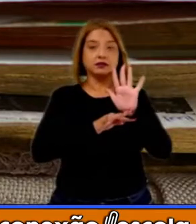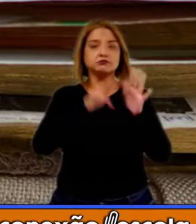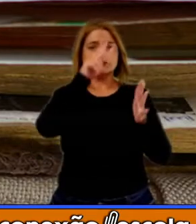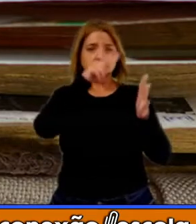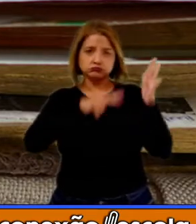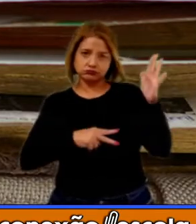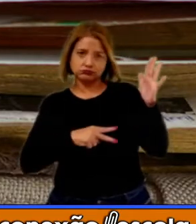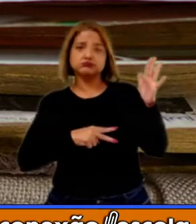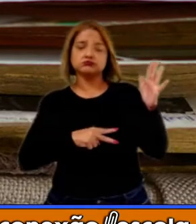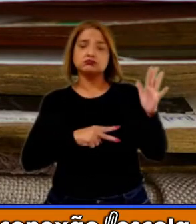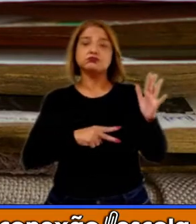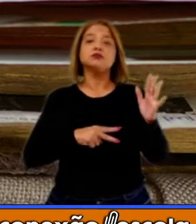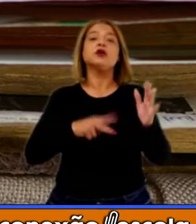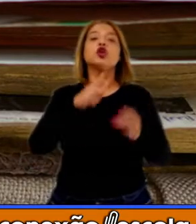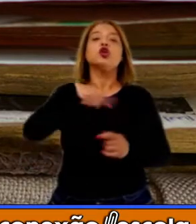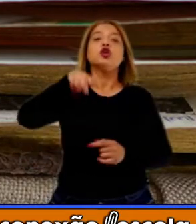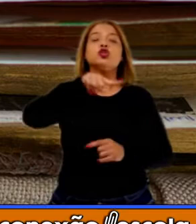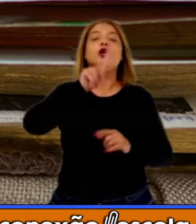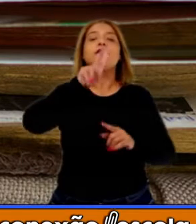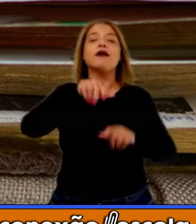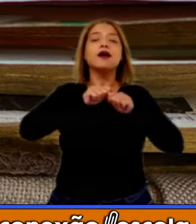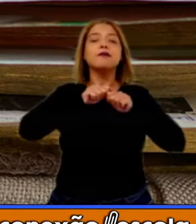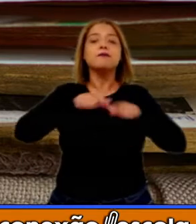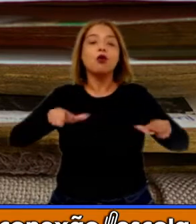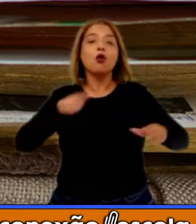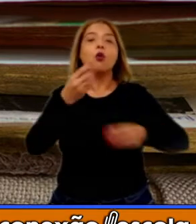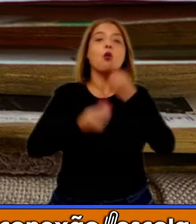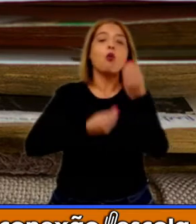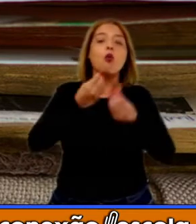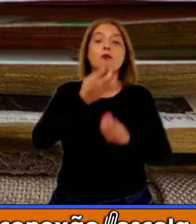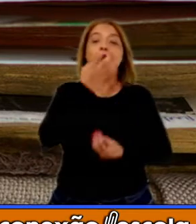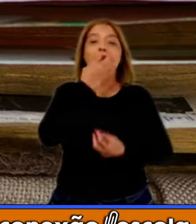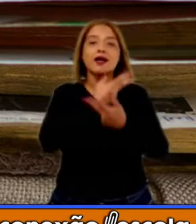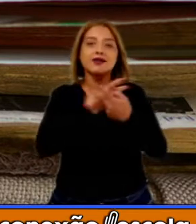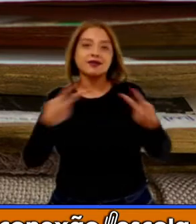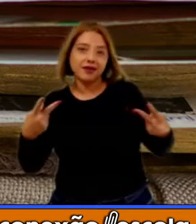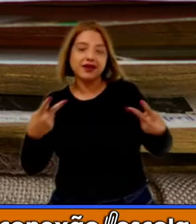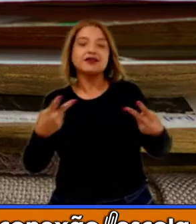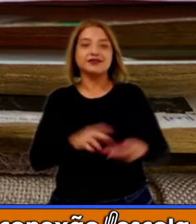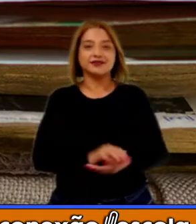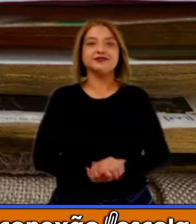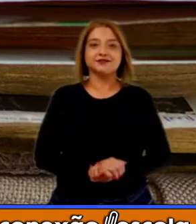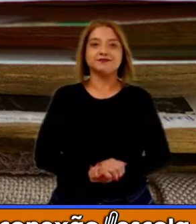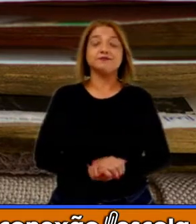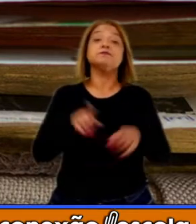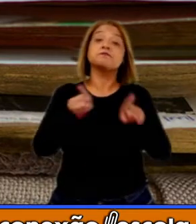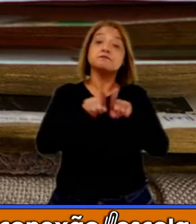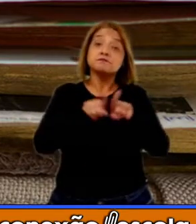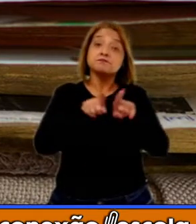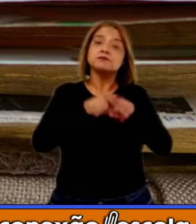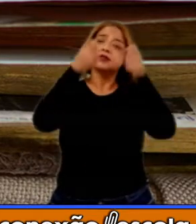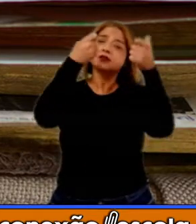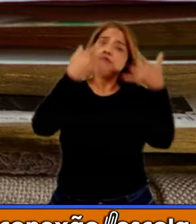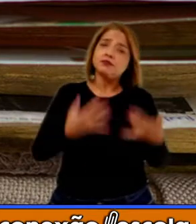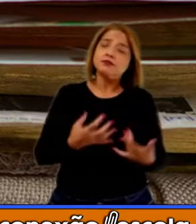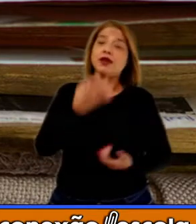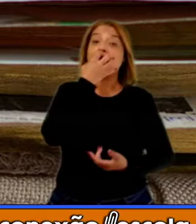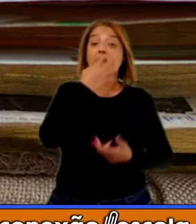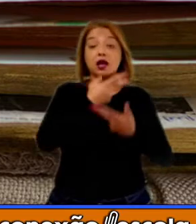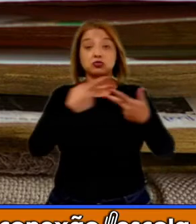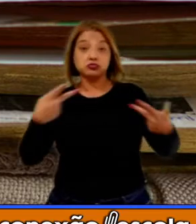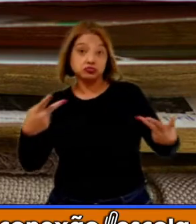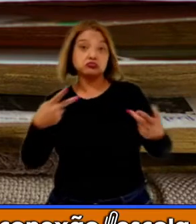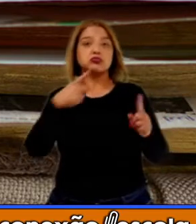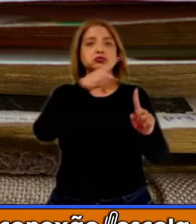ler, esse conto, abordar sobre os animais. E aí, falar sobre alguns animais, ou